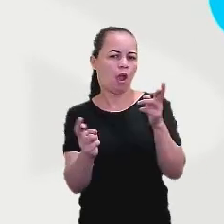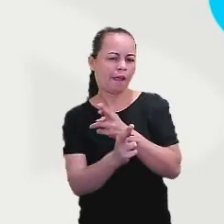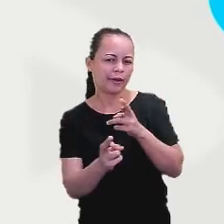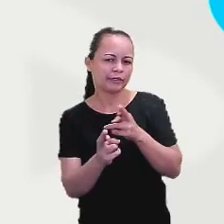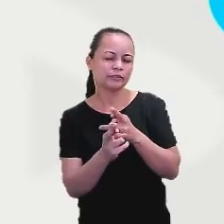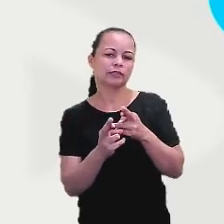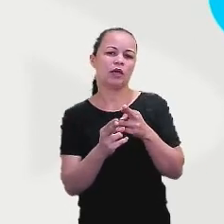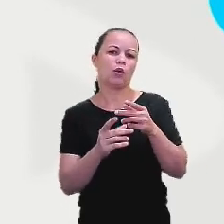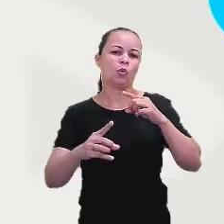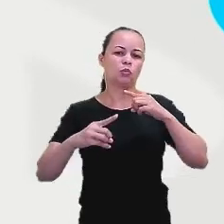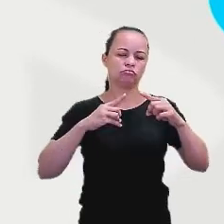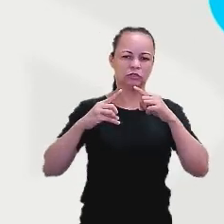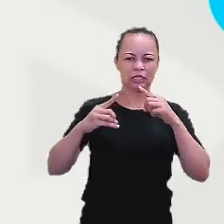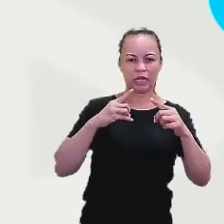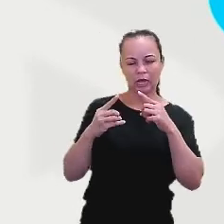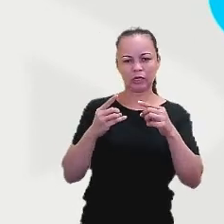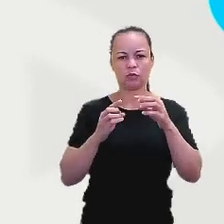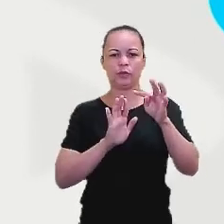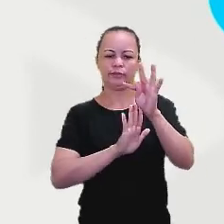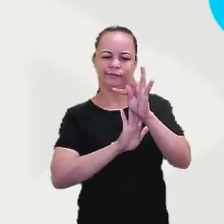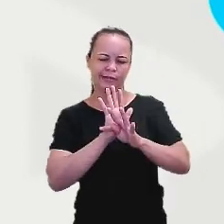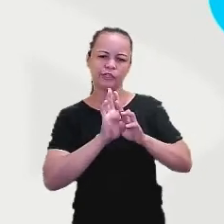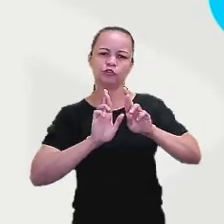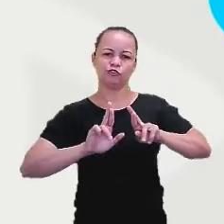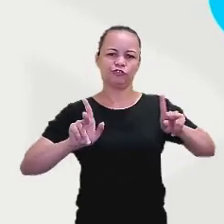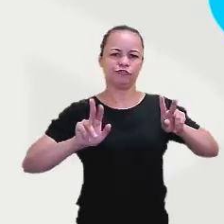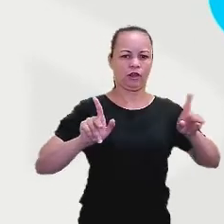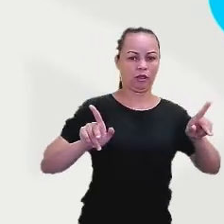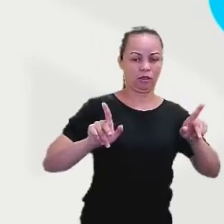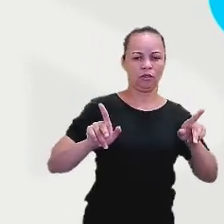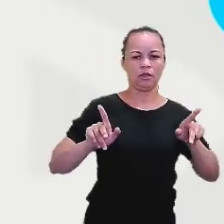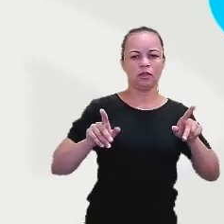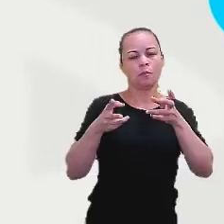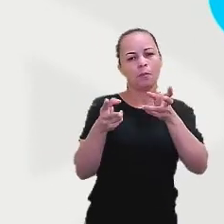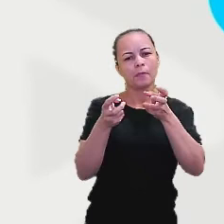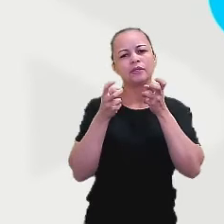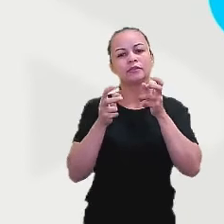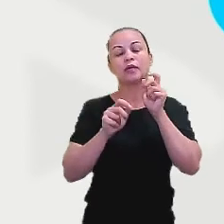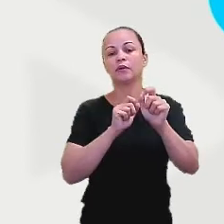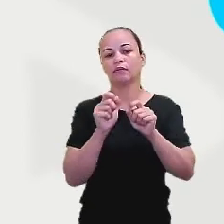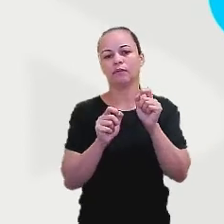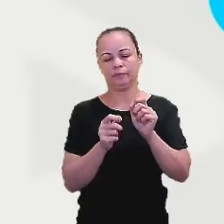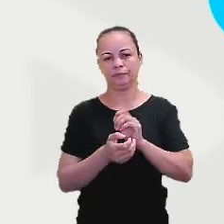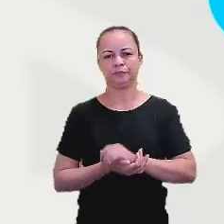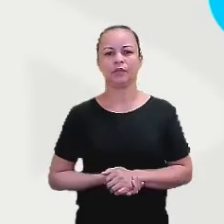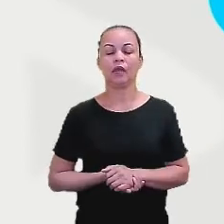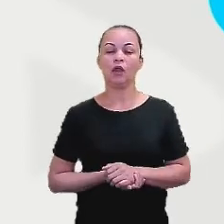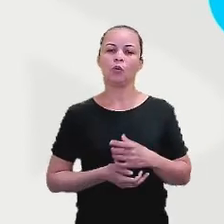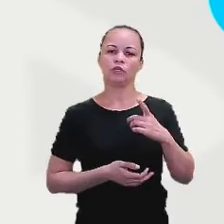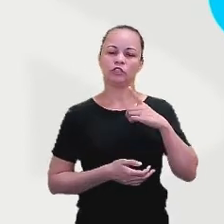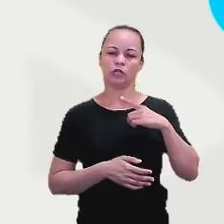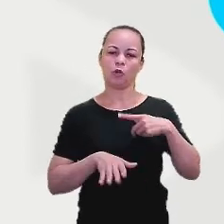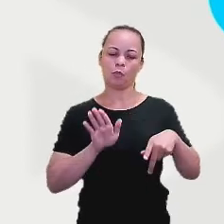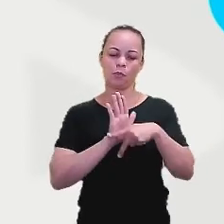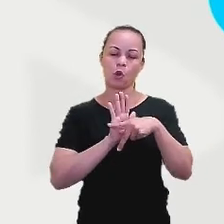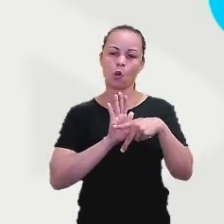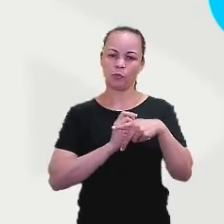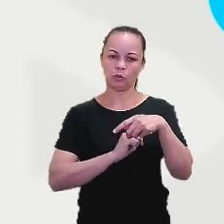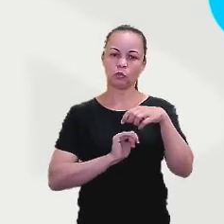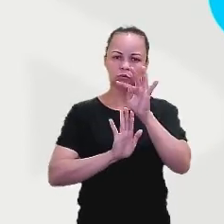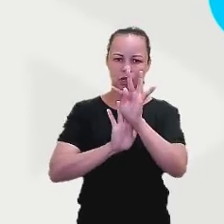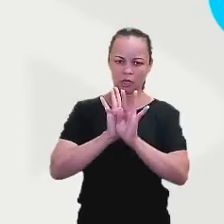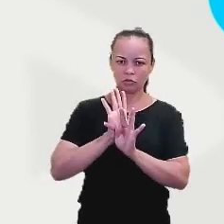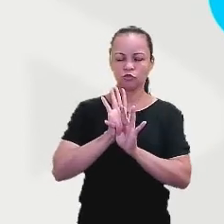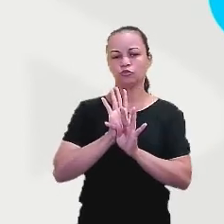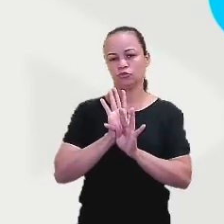o diálogo entre textos diferentes, tá bom? Então, a gente percebe que, quando a gente produz o nosso texto e queremos ali trazer